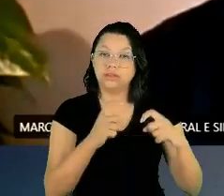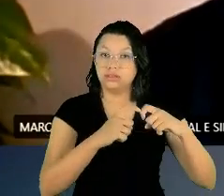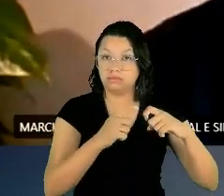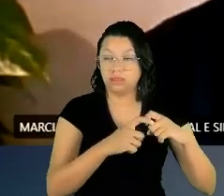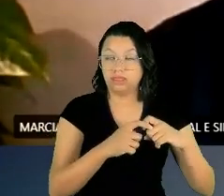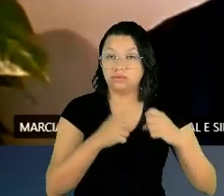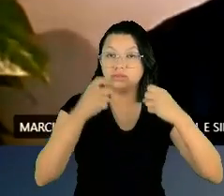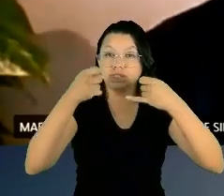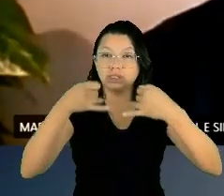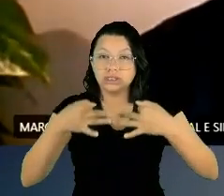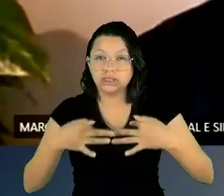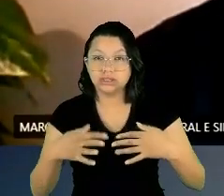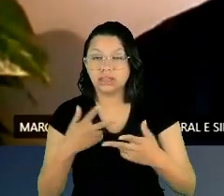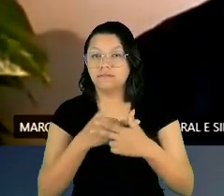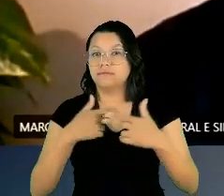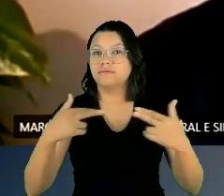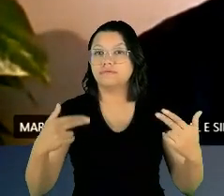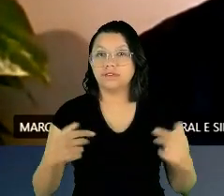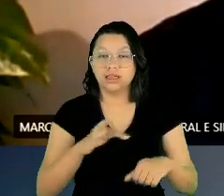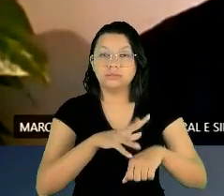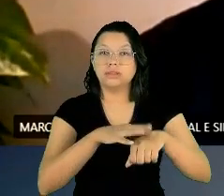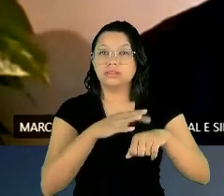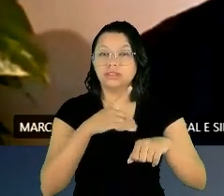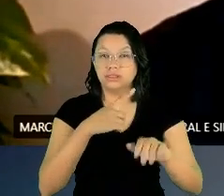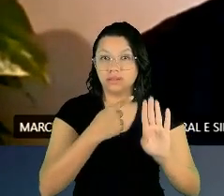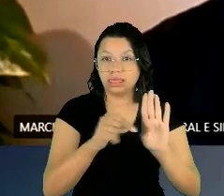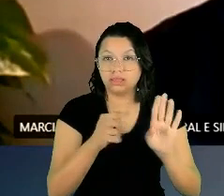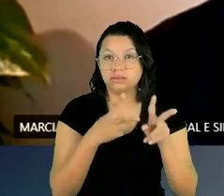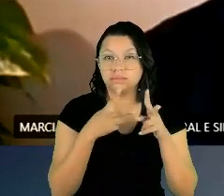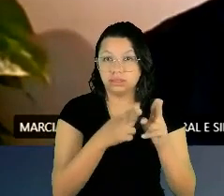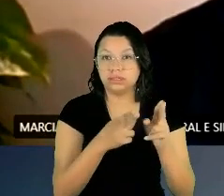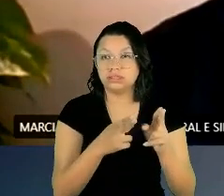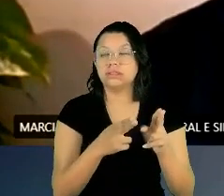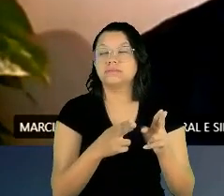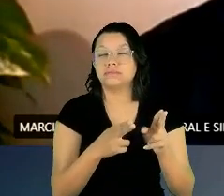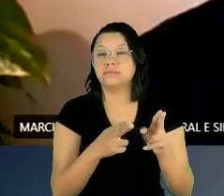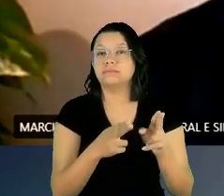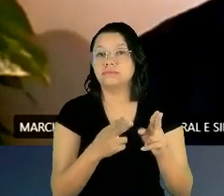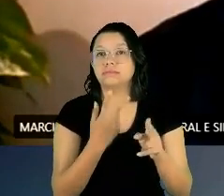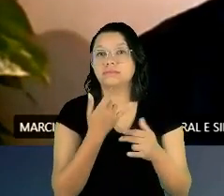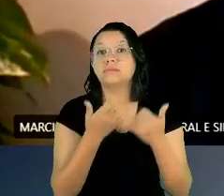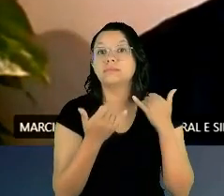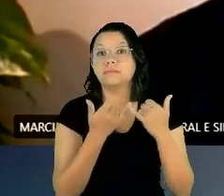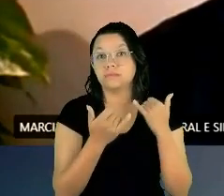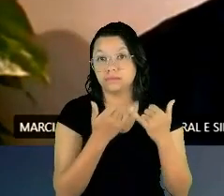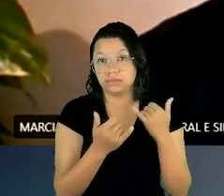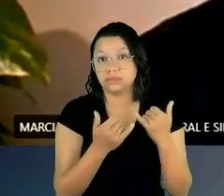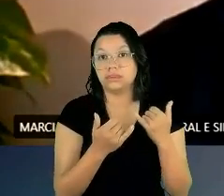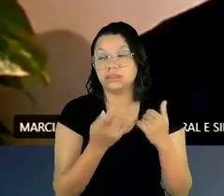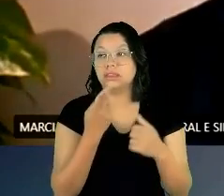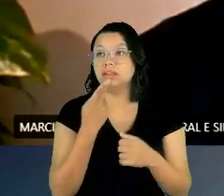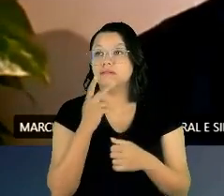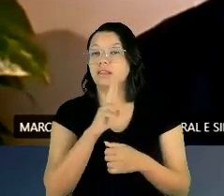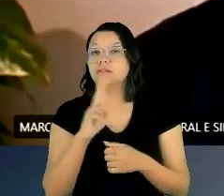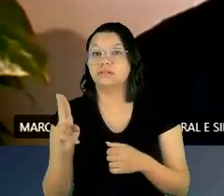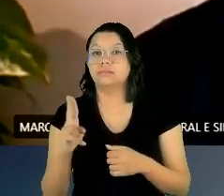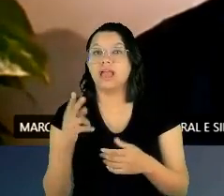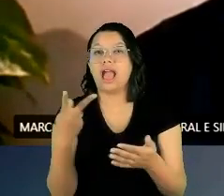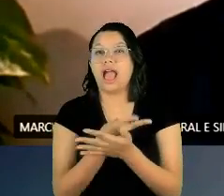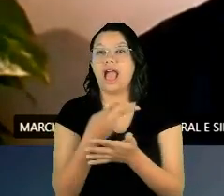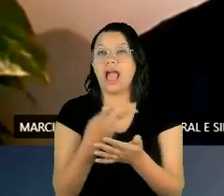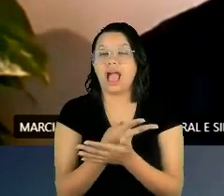que o Antônio Damasio descreve vários pacientes com lesões parecidas com o Gage, né? Que ele chamou do erro de